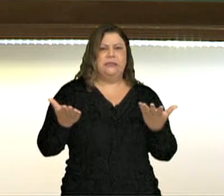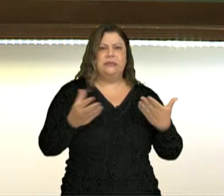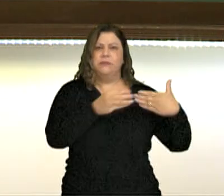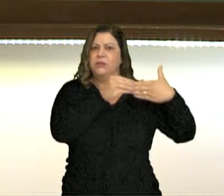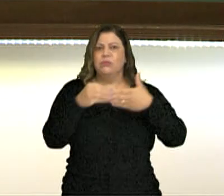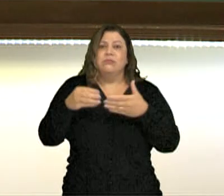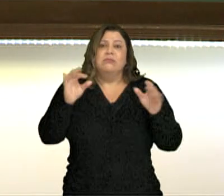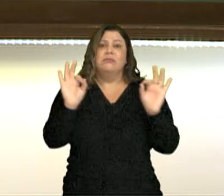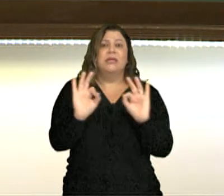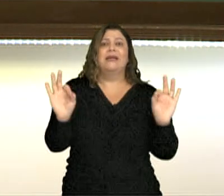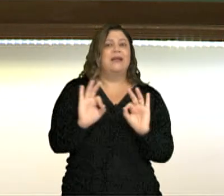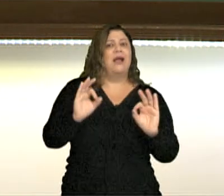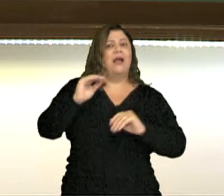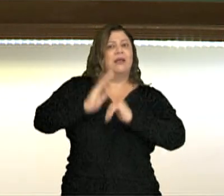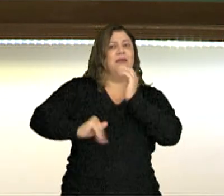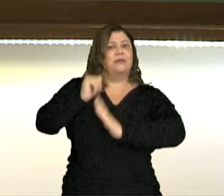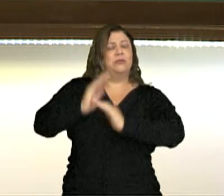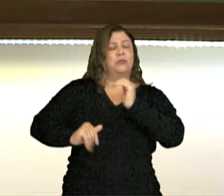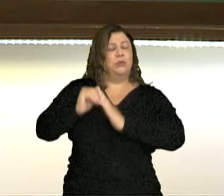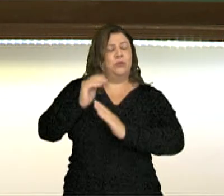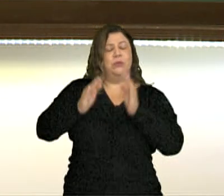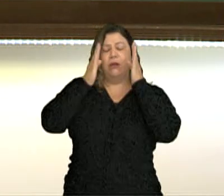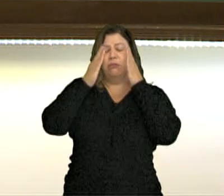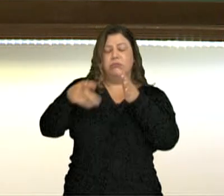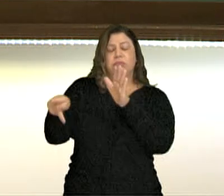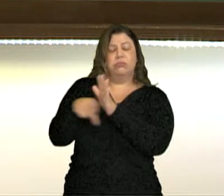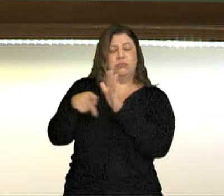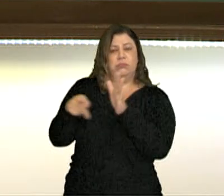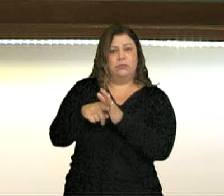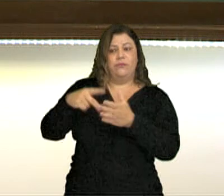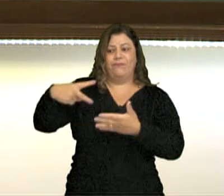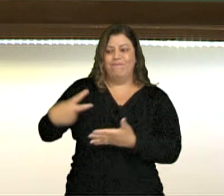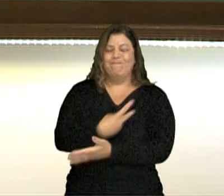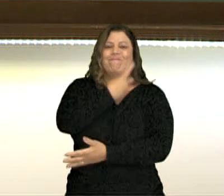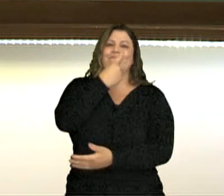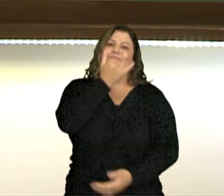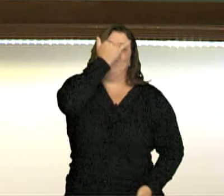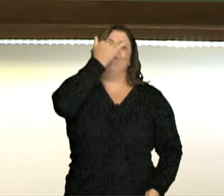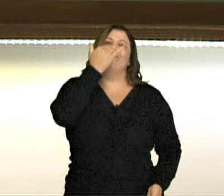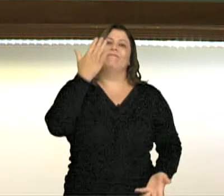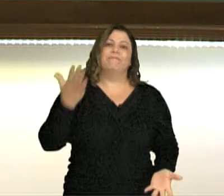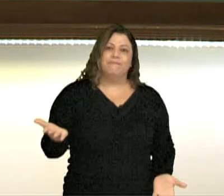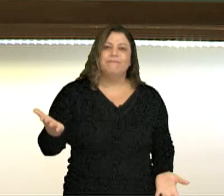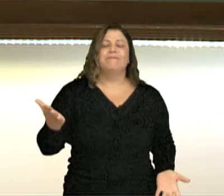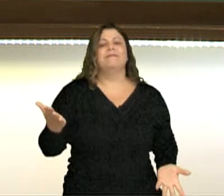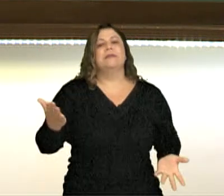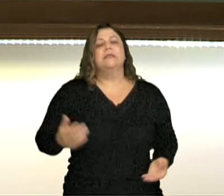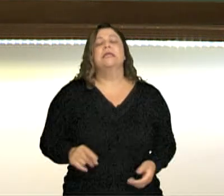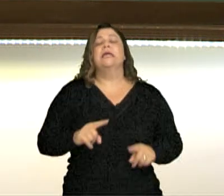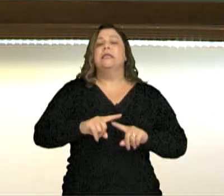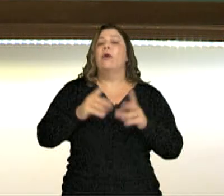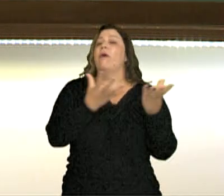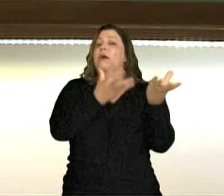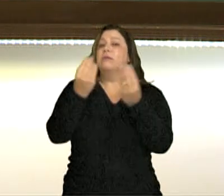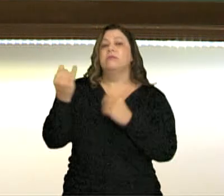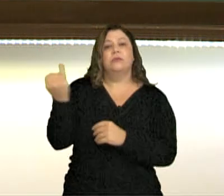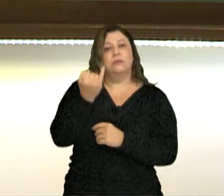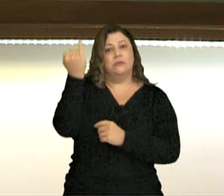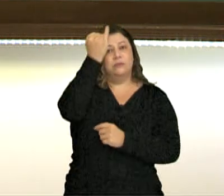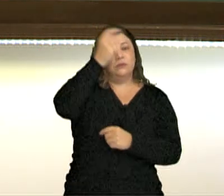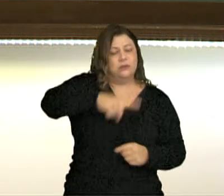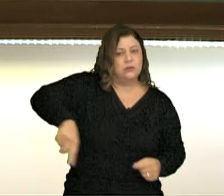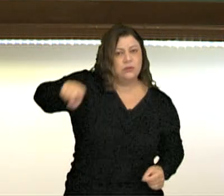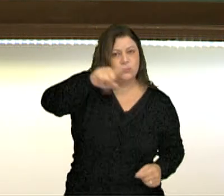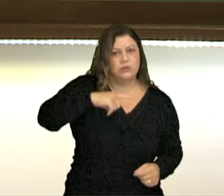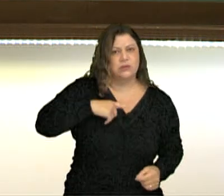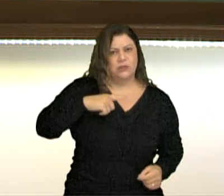de um profissional específico. E com isso você acaba fazendo errado e corre o risco de se lesionar. Então é muito importante que você